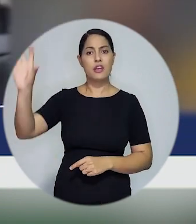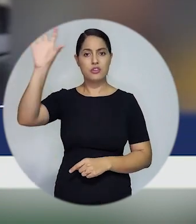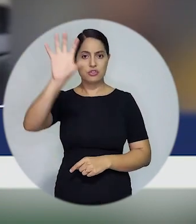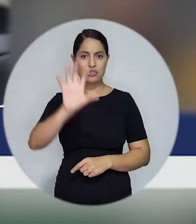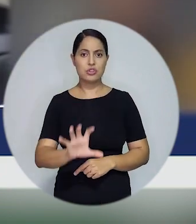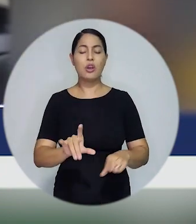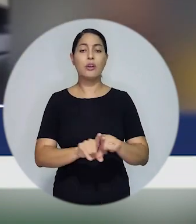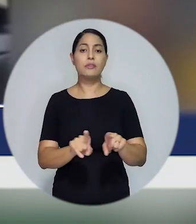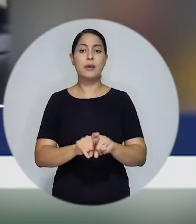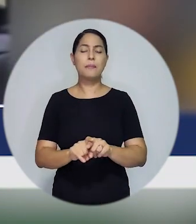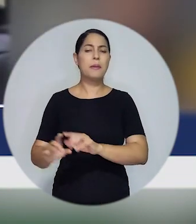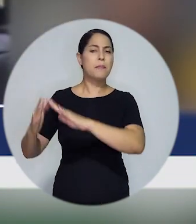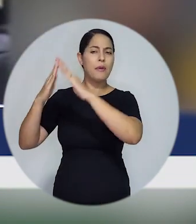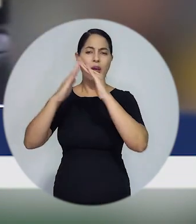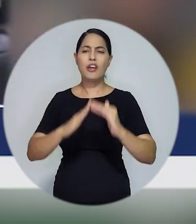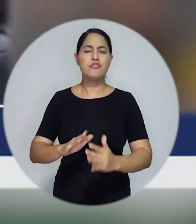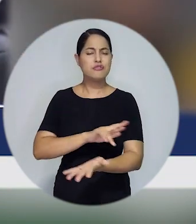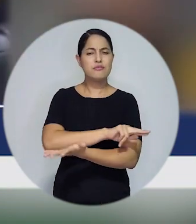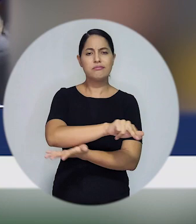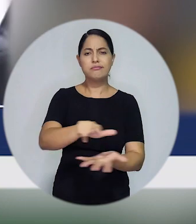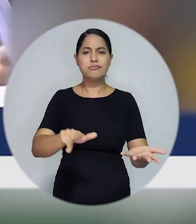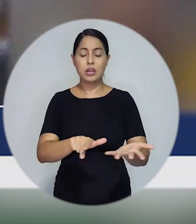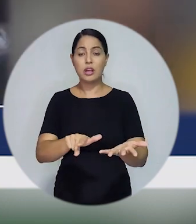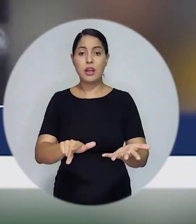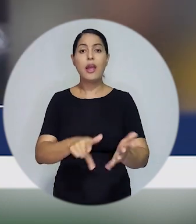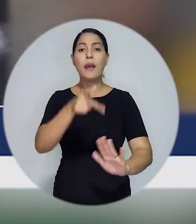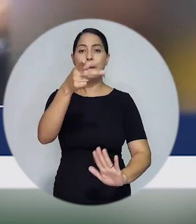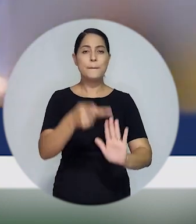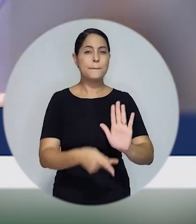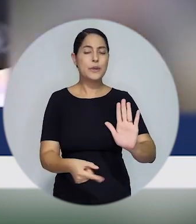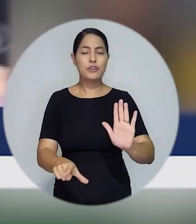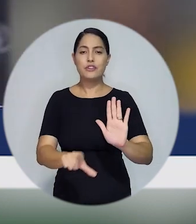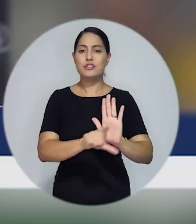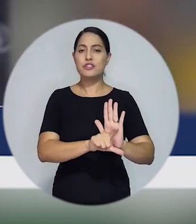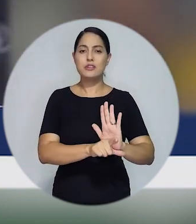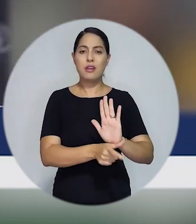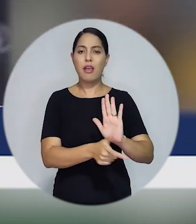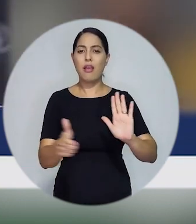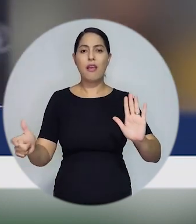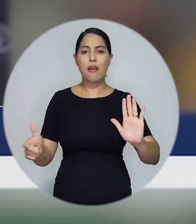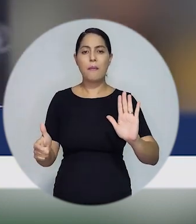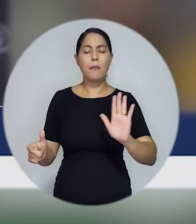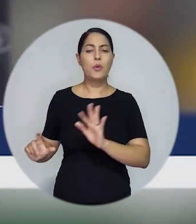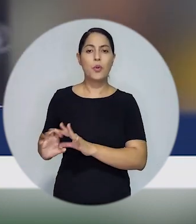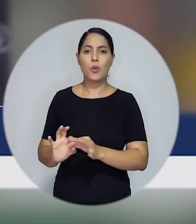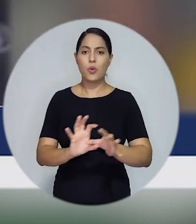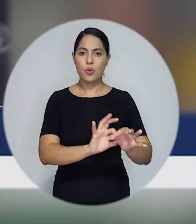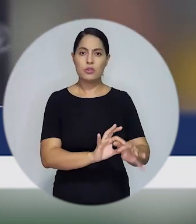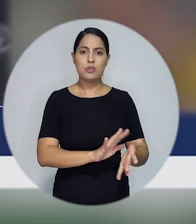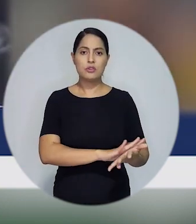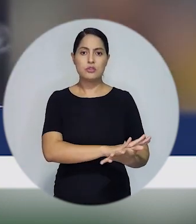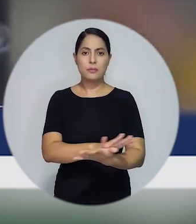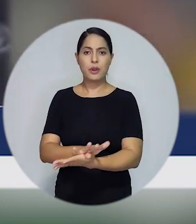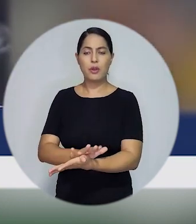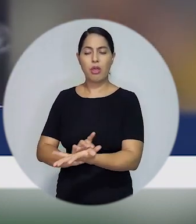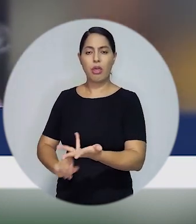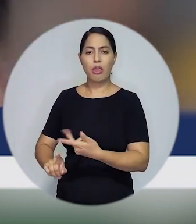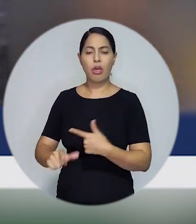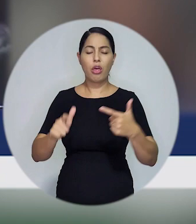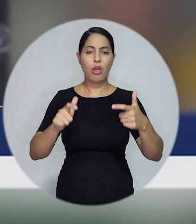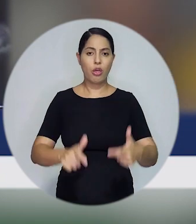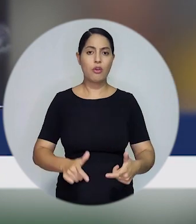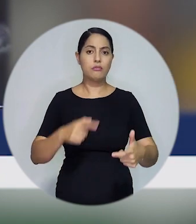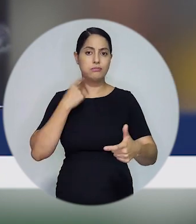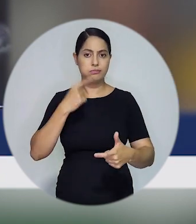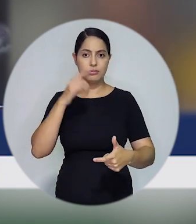região, de moradia, enfim, um projeto absolutamente amplo que possibilita qualquer tipo de infração